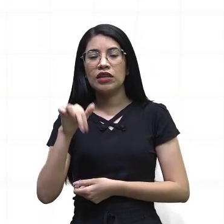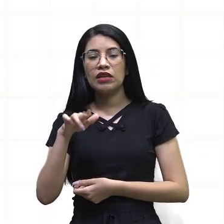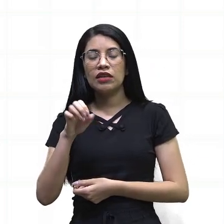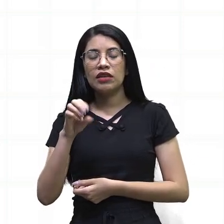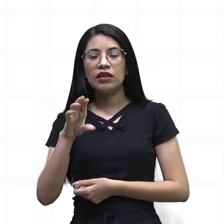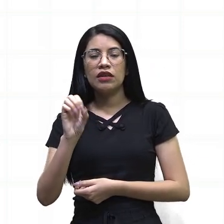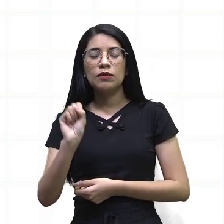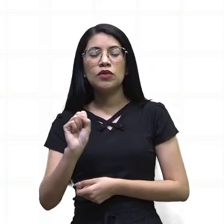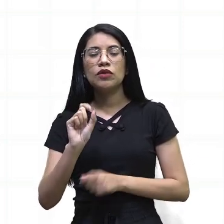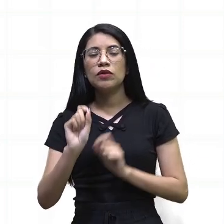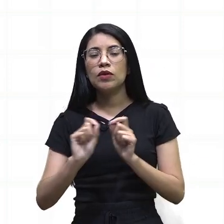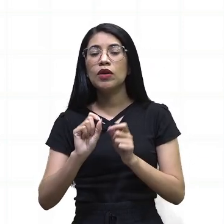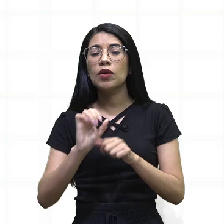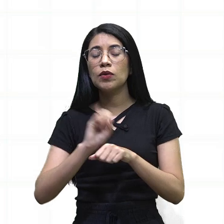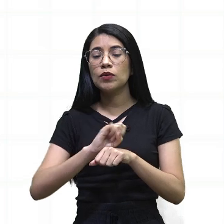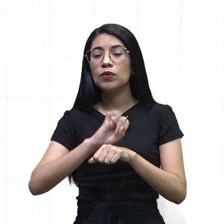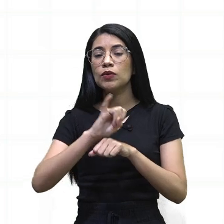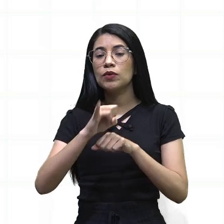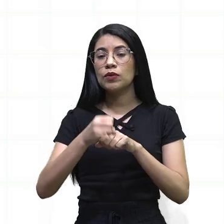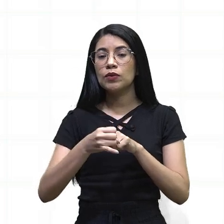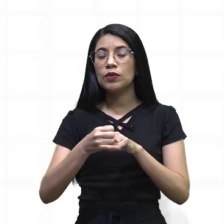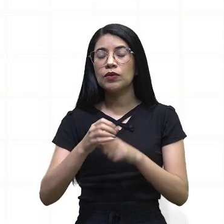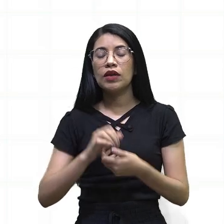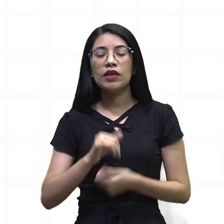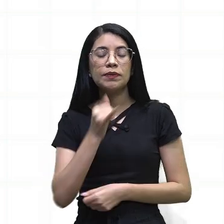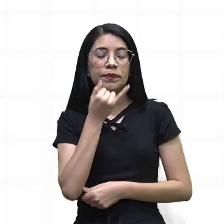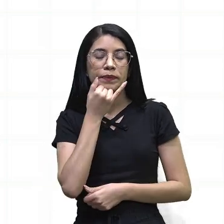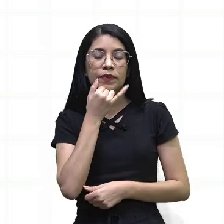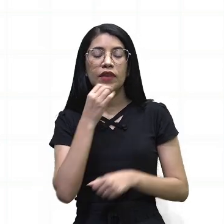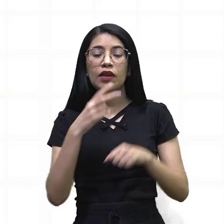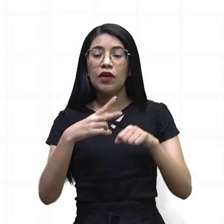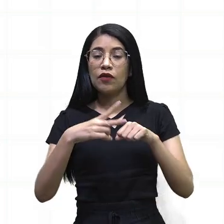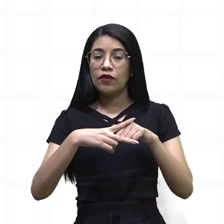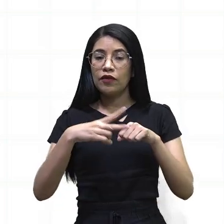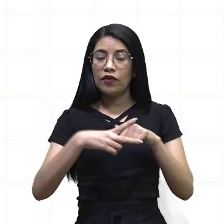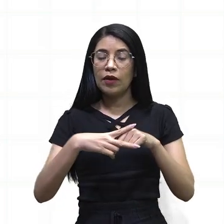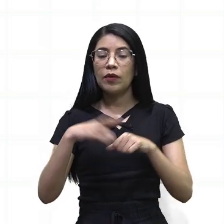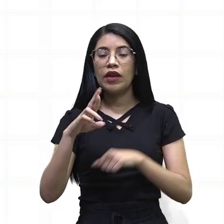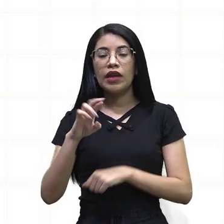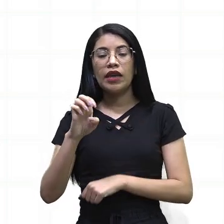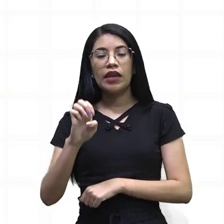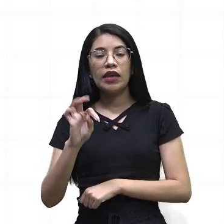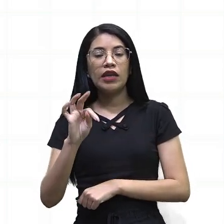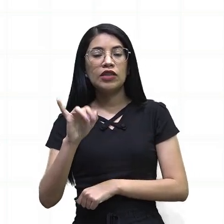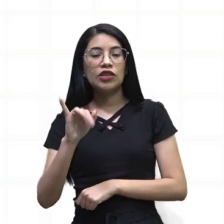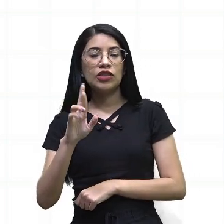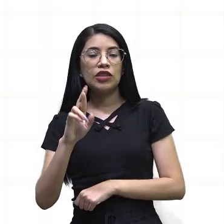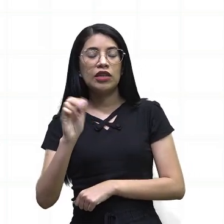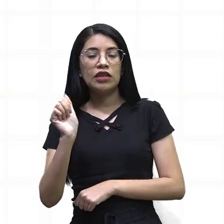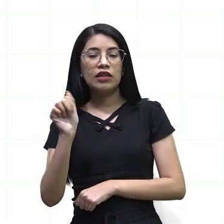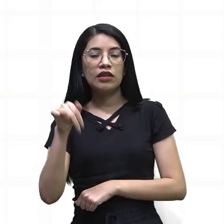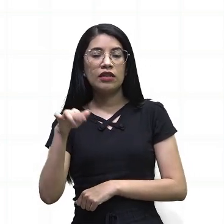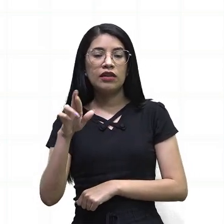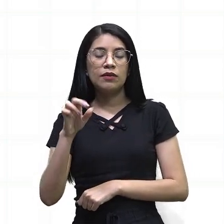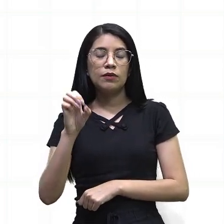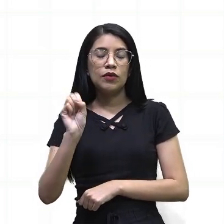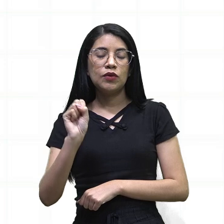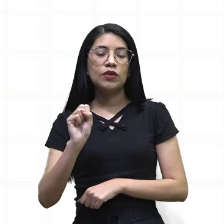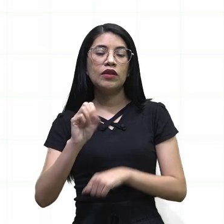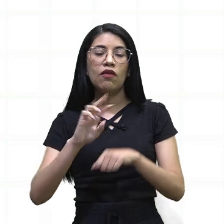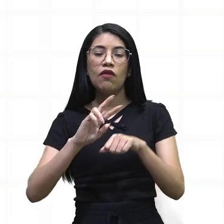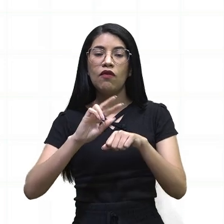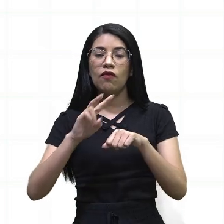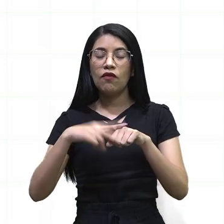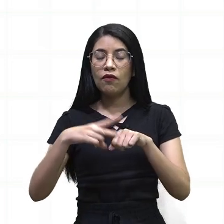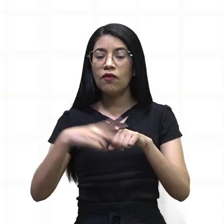sempre começo pelo sujeito, pelo verbo, desculpa, retiramos é o verbo, perdão. Sempre eu começo procurando o